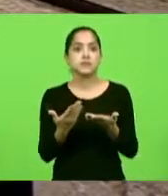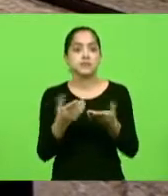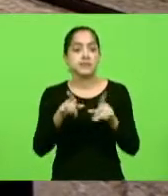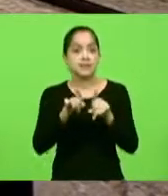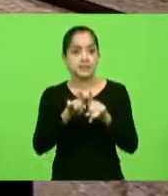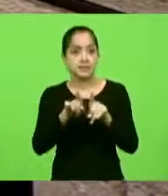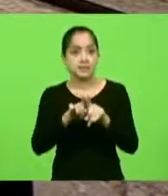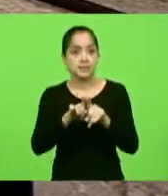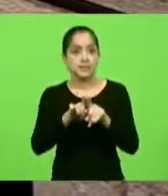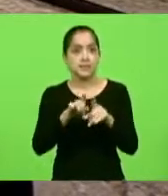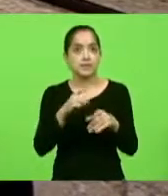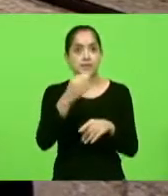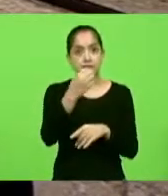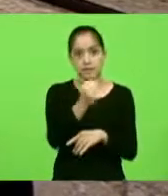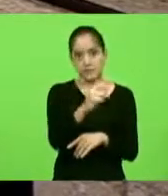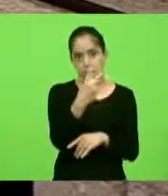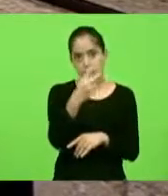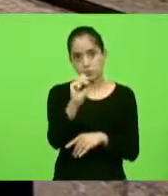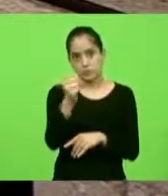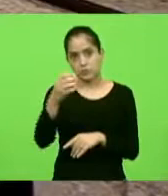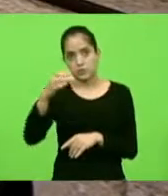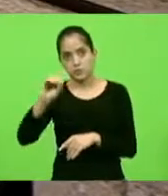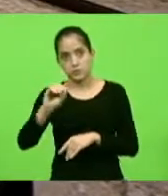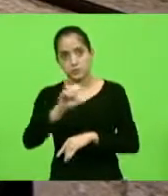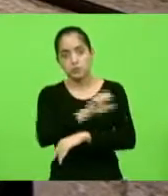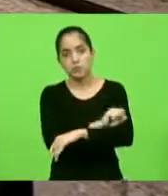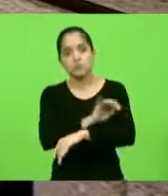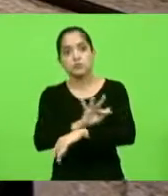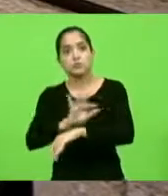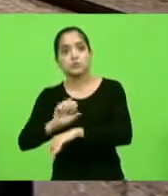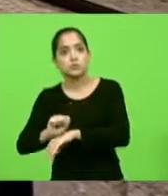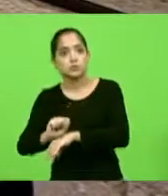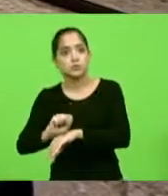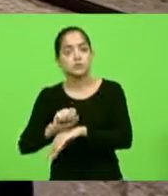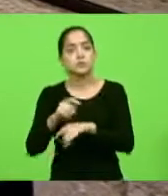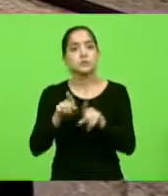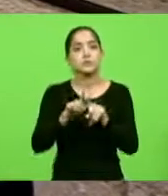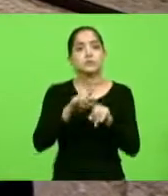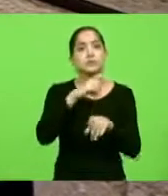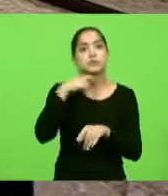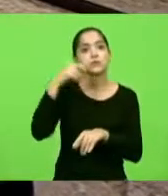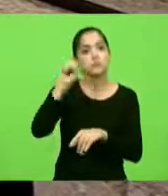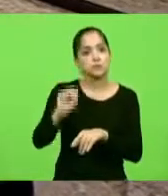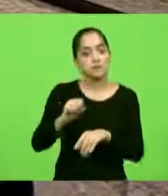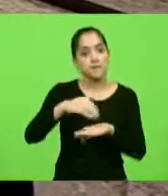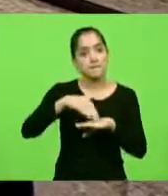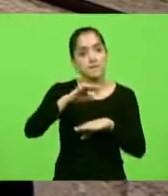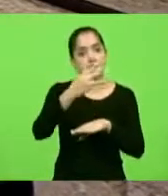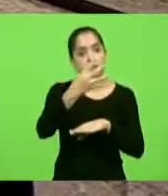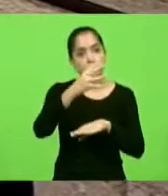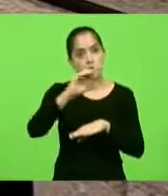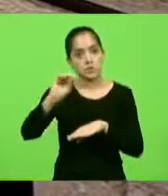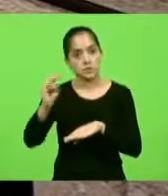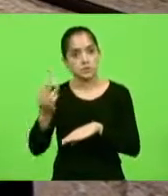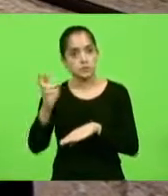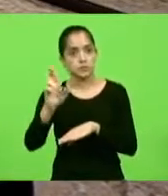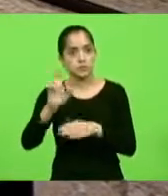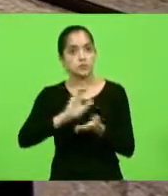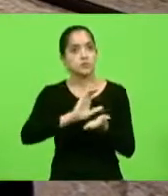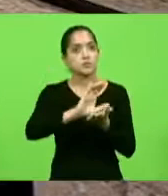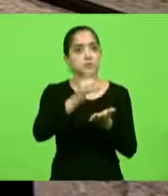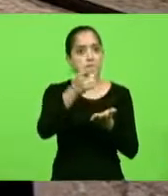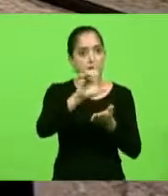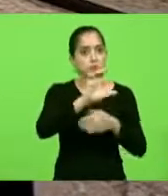na 280 de São Francisco a Jaraguá, mais 100 milhões e mais 400 milhões, então, para outras rodovias